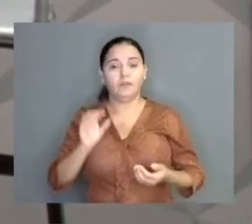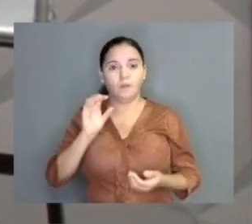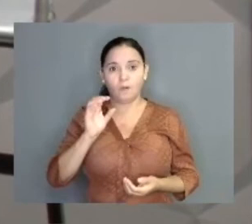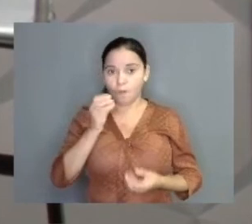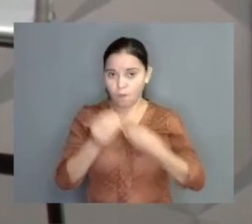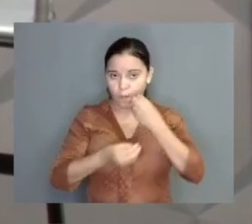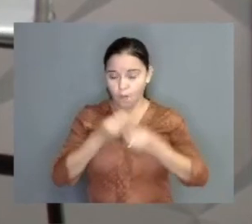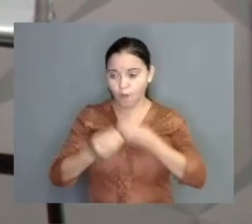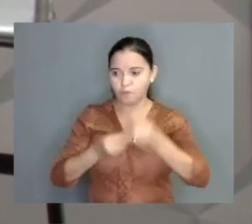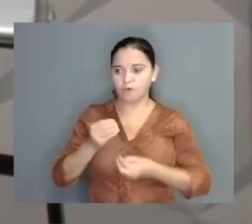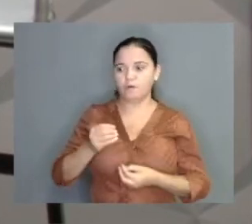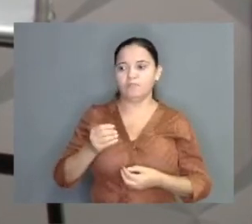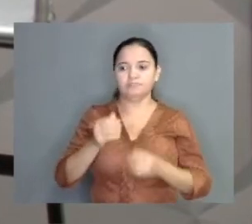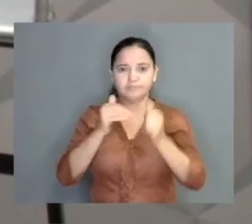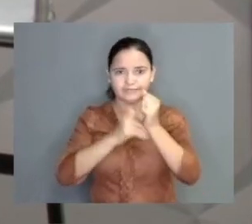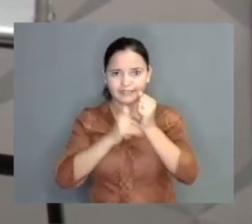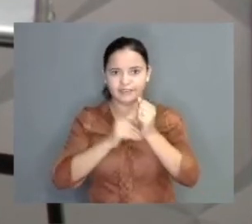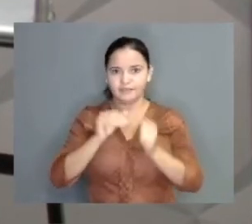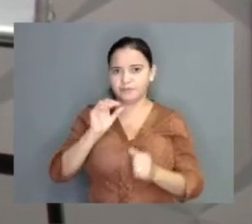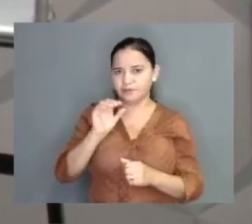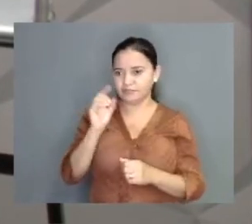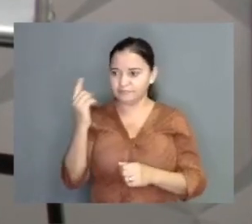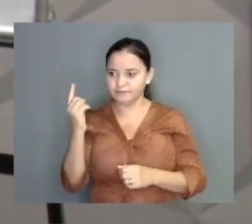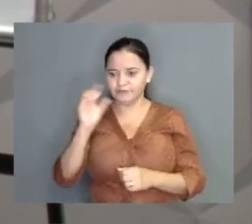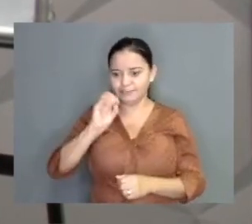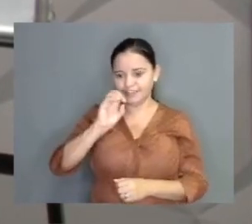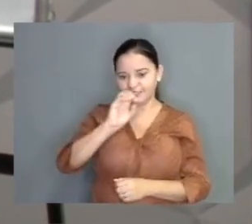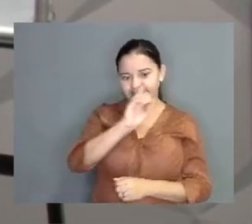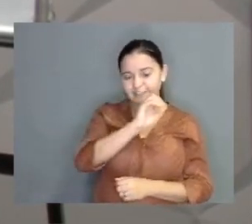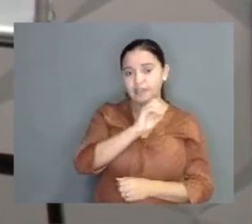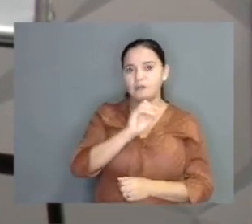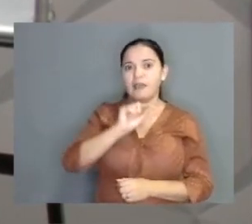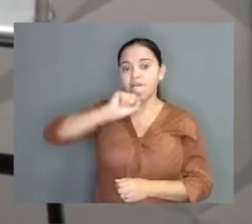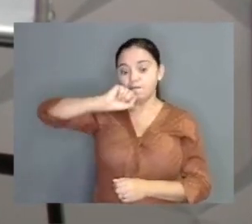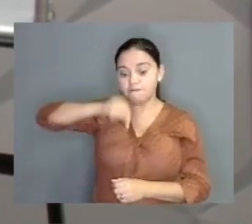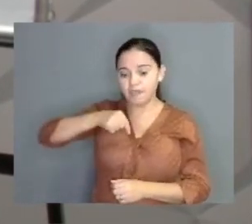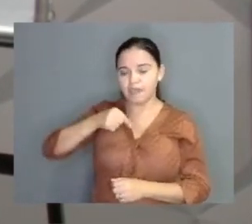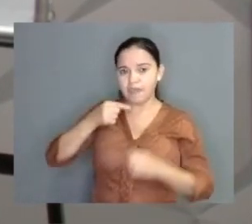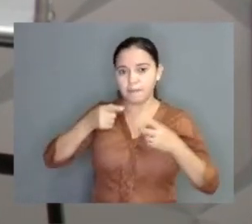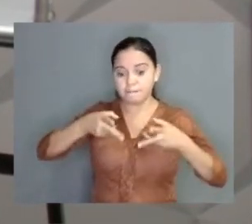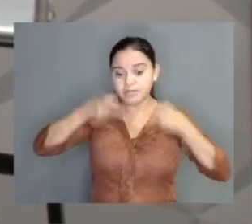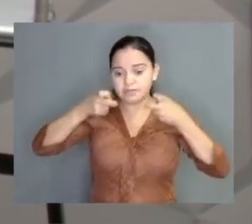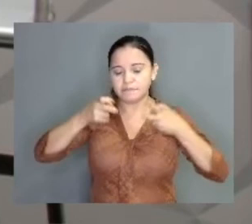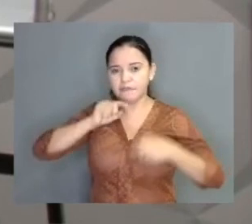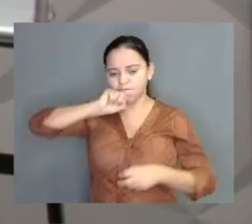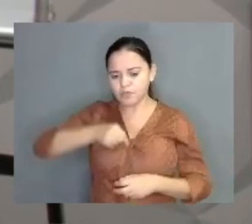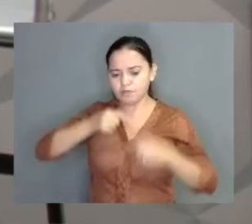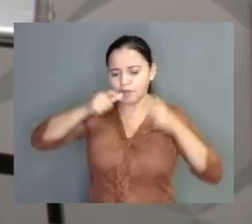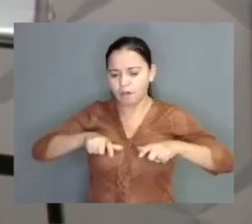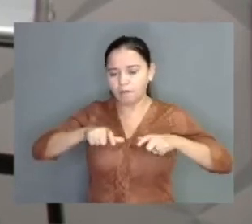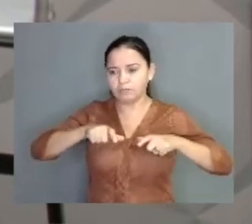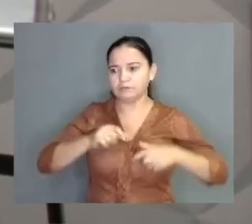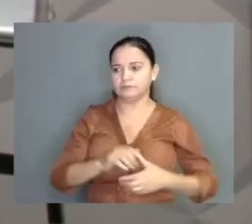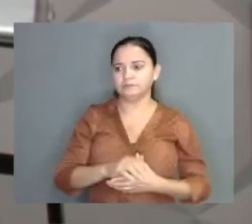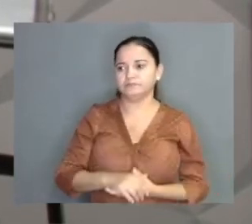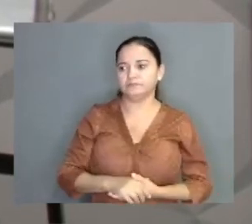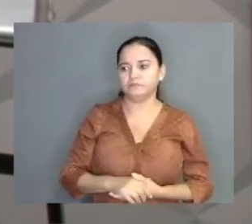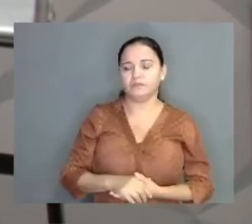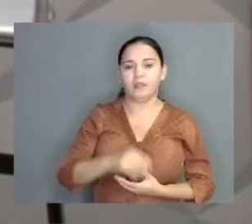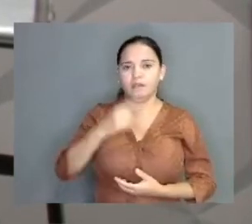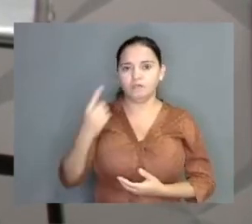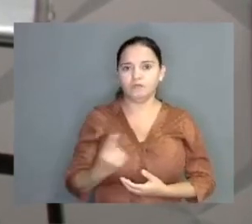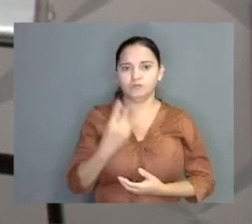ó. E vou ver onde minha vírgula vai parar, tá certo? Então, ó, 1, 2,